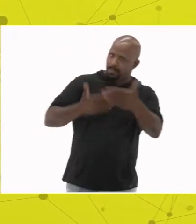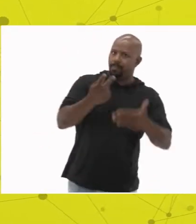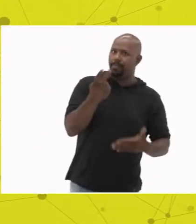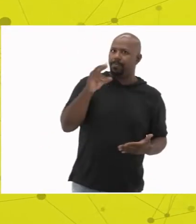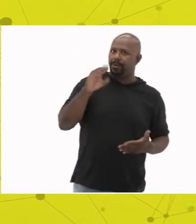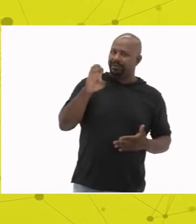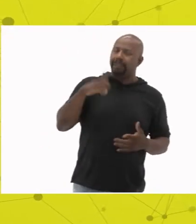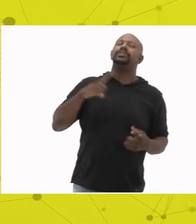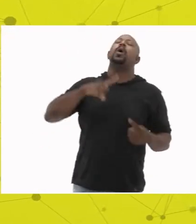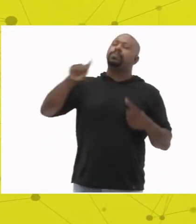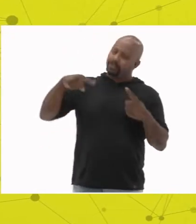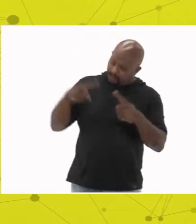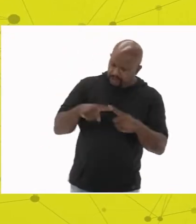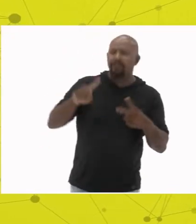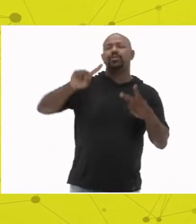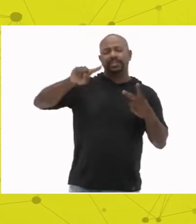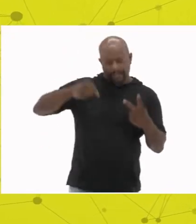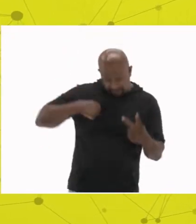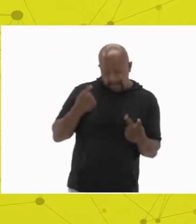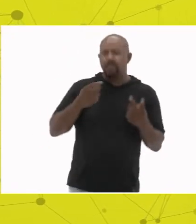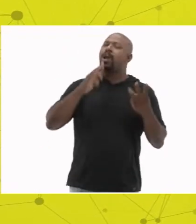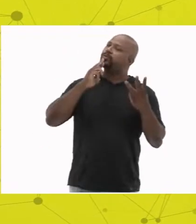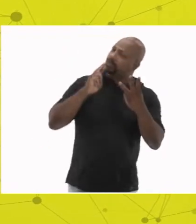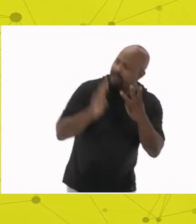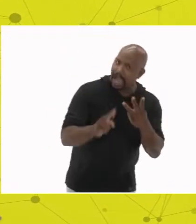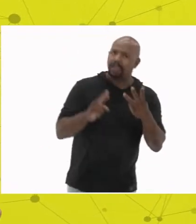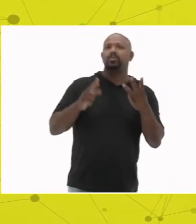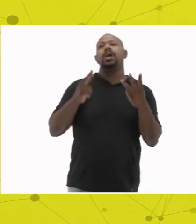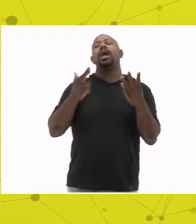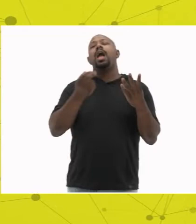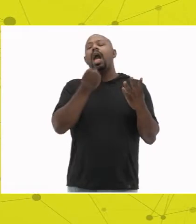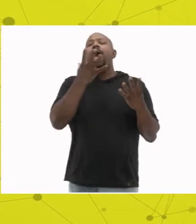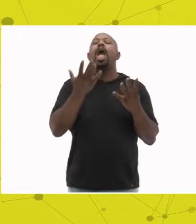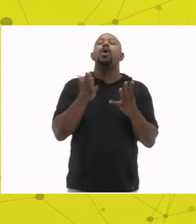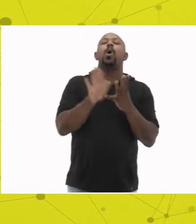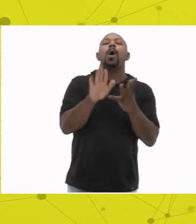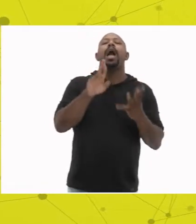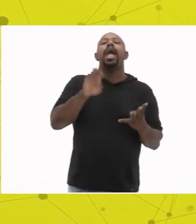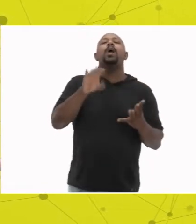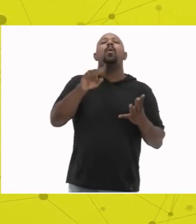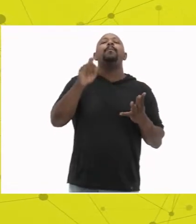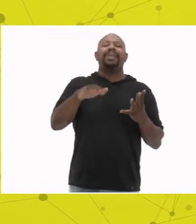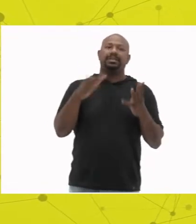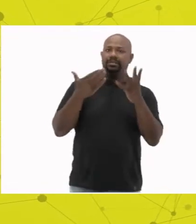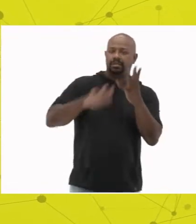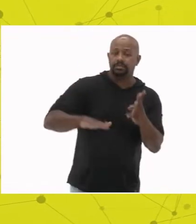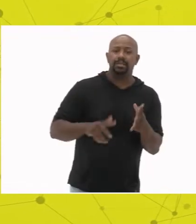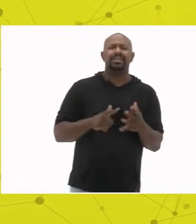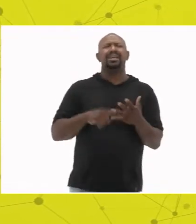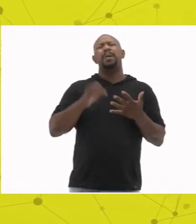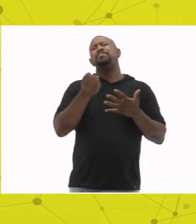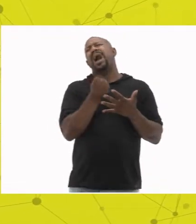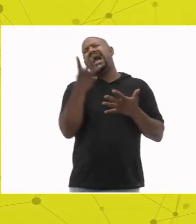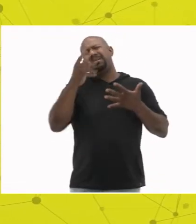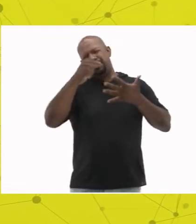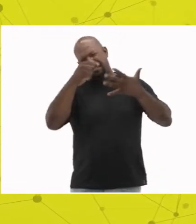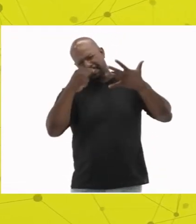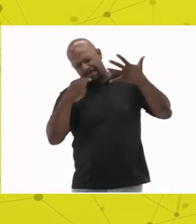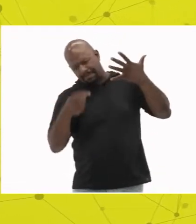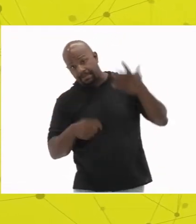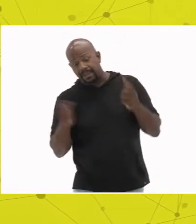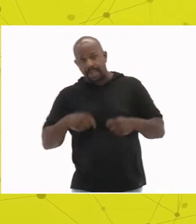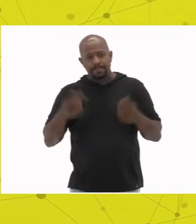processo. Tem objetivo, tem desafio, tem resultado, tem recompensa. e muitos outros detalhes que irão determinar